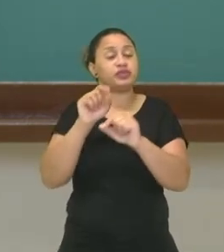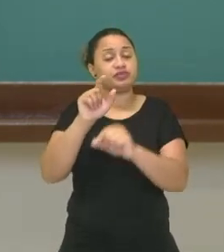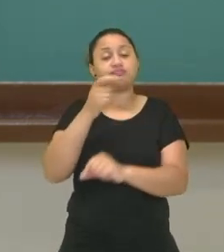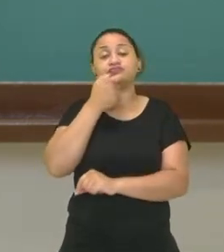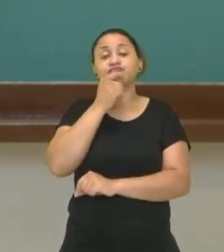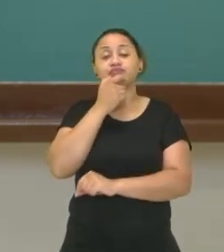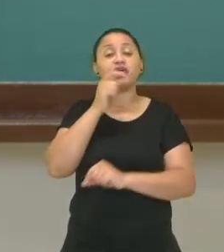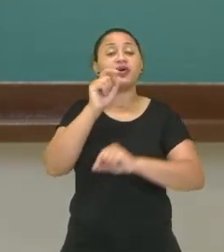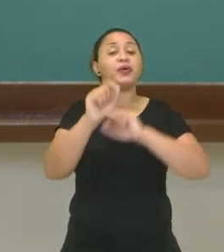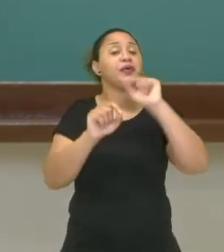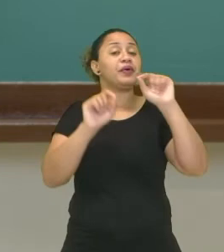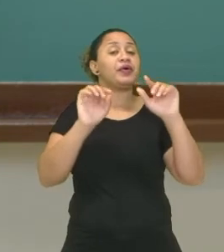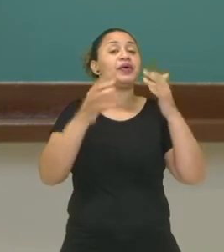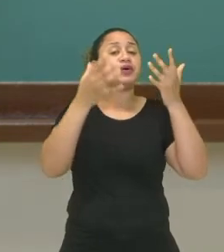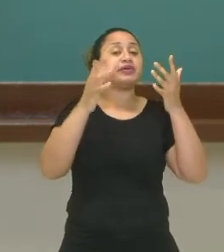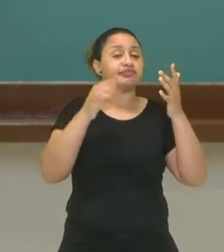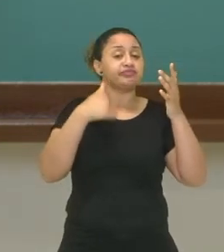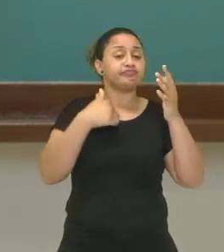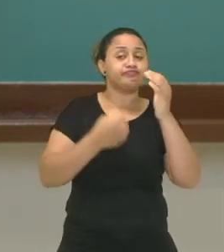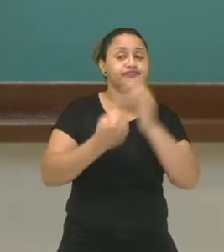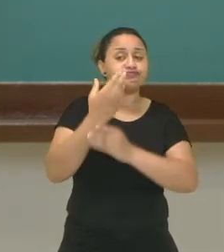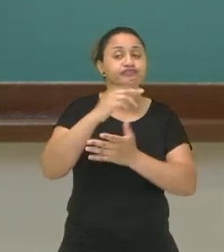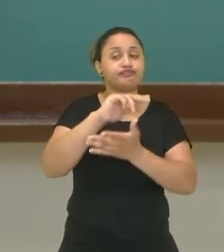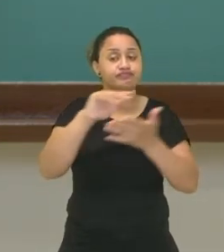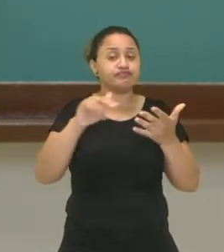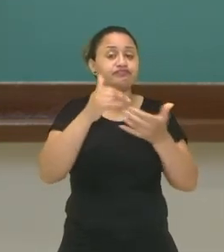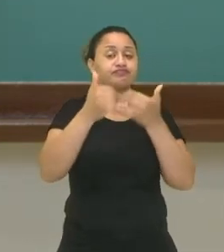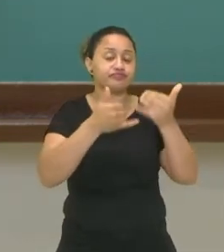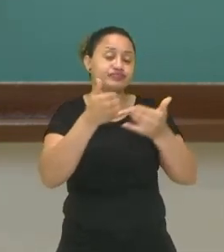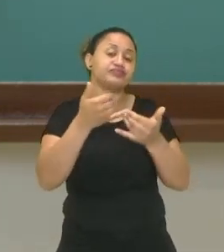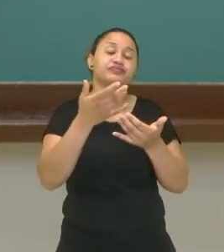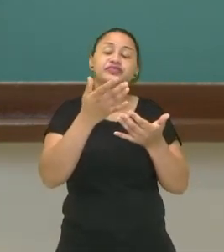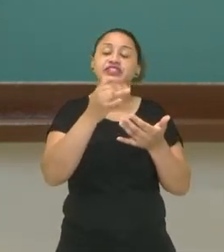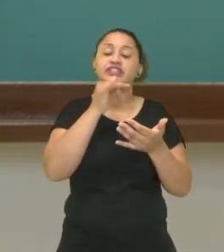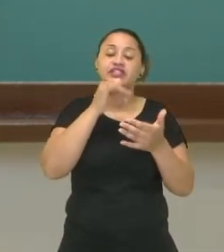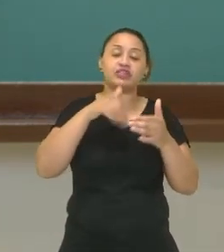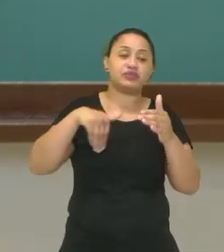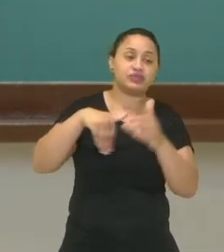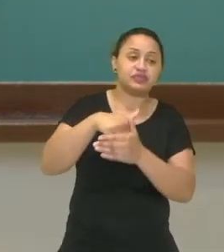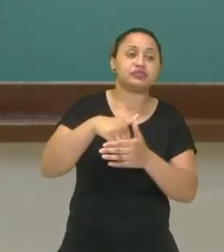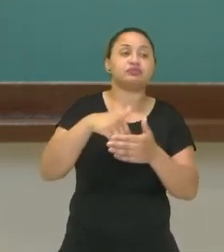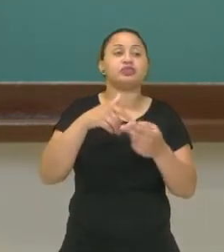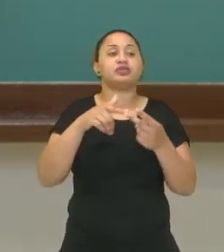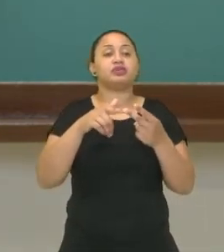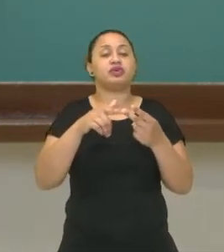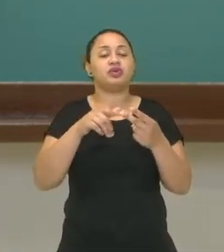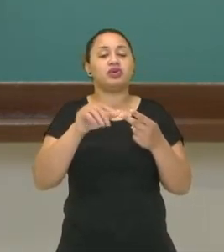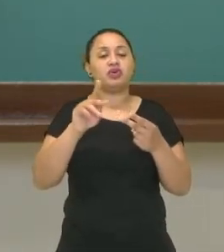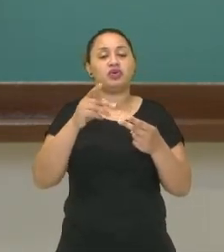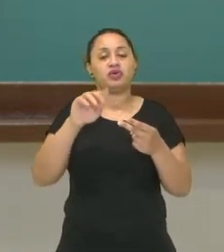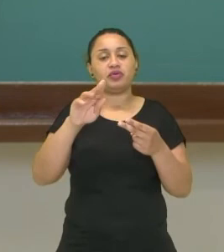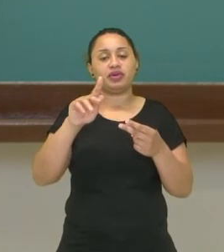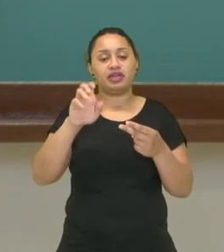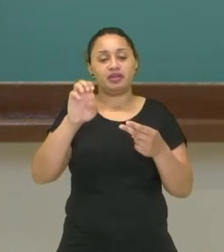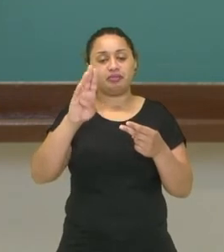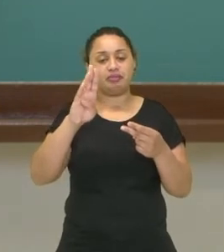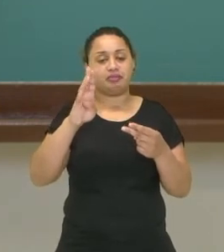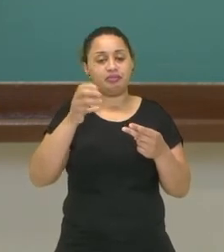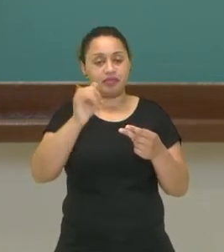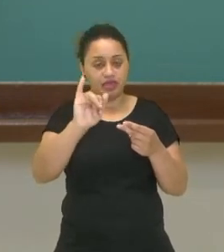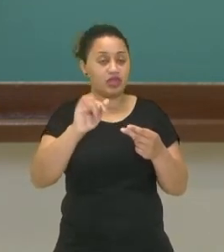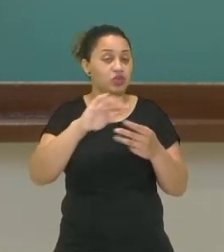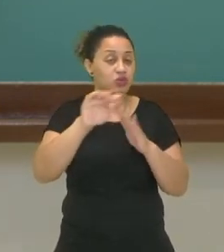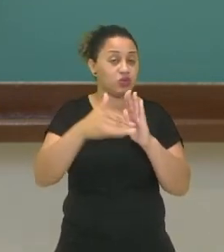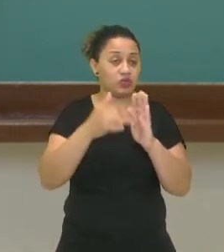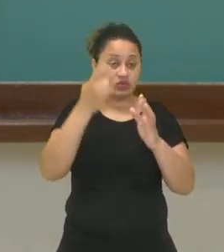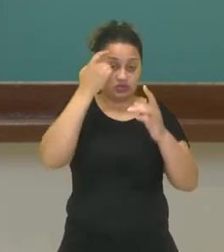Inglaterra onde surgiram vários jogos, como por exemplo o futebol, o rugby, foram todos jogos